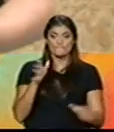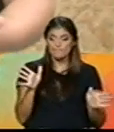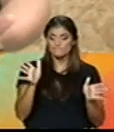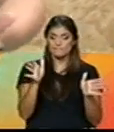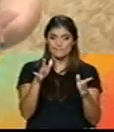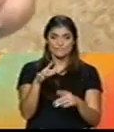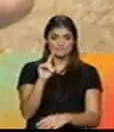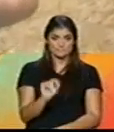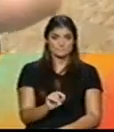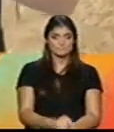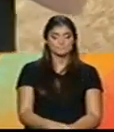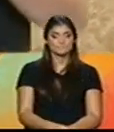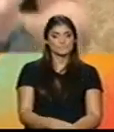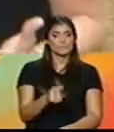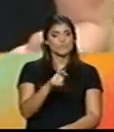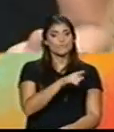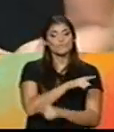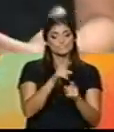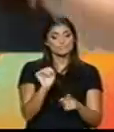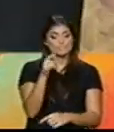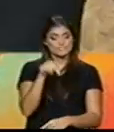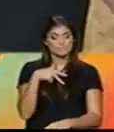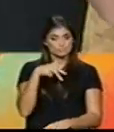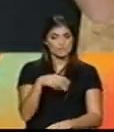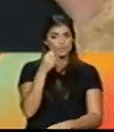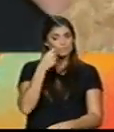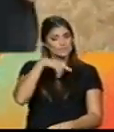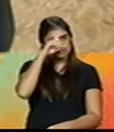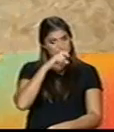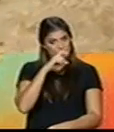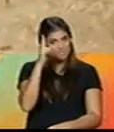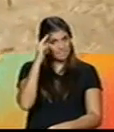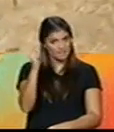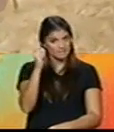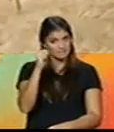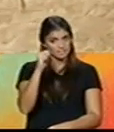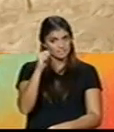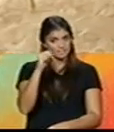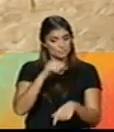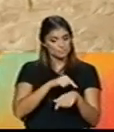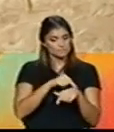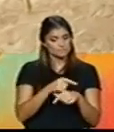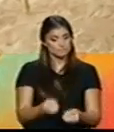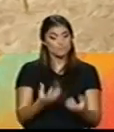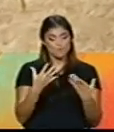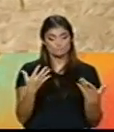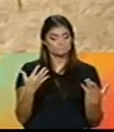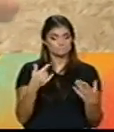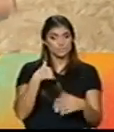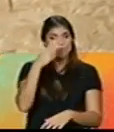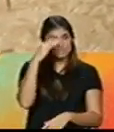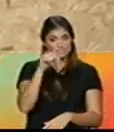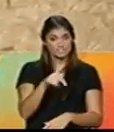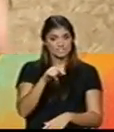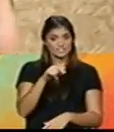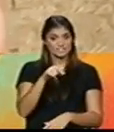primeiro espaço. Ô Tiago, é isso mesmo, vocês são os primeiros aqui em Portugal. Como é que vocês se lembraram da ideia e em que momento é que surgiu? Claro. Eu acho que se calhar é por aqui que